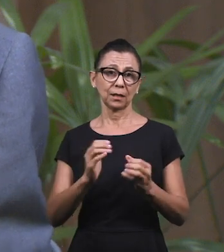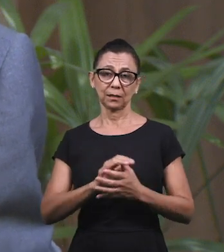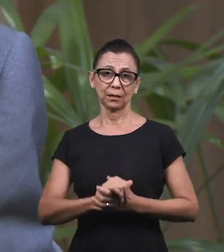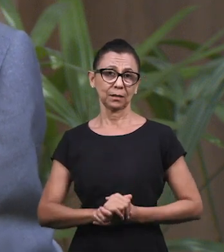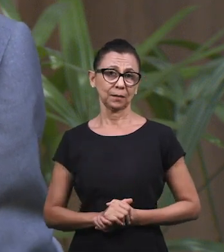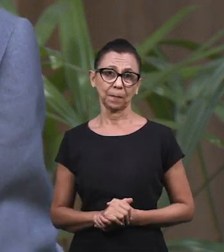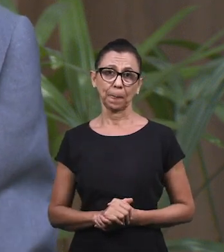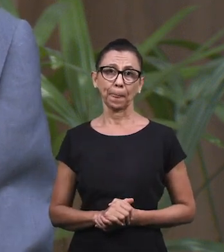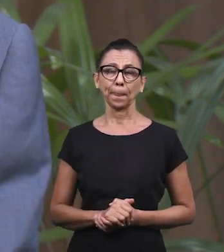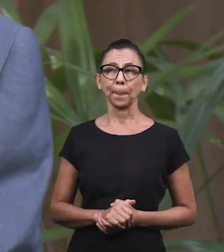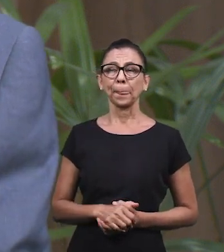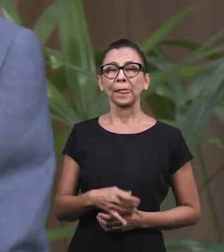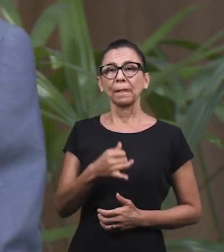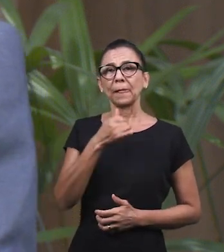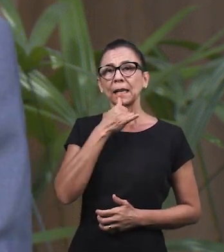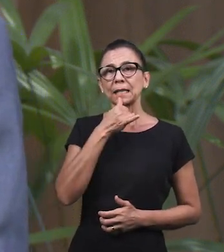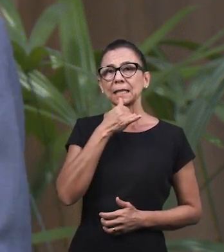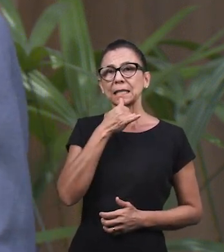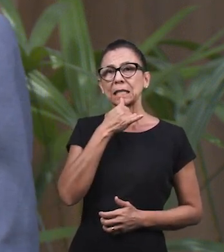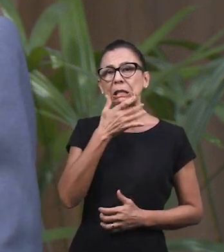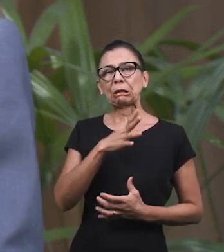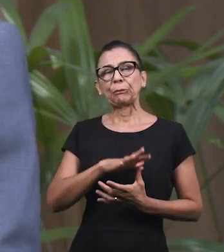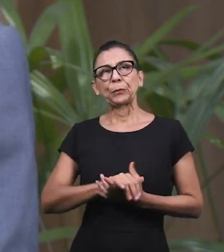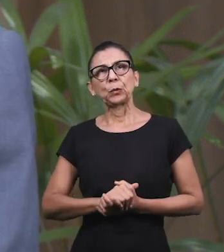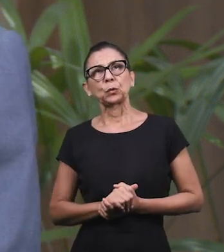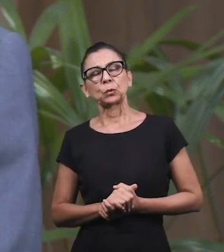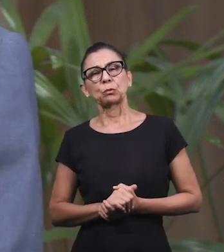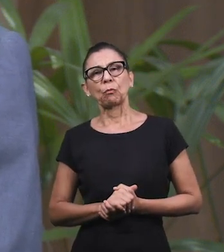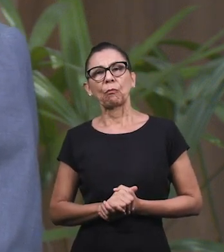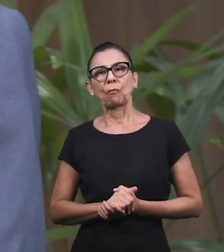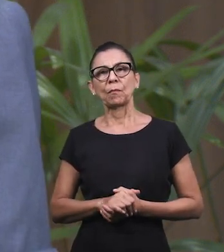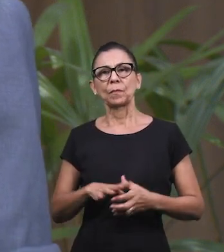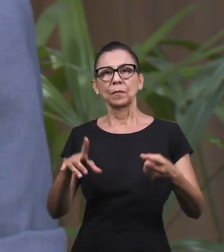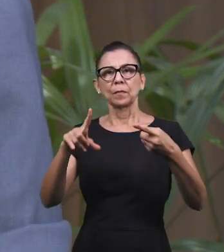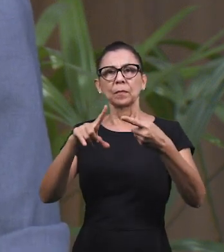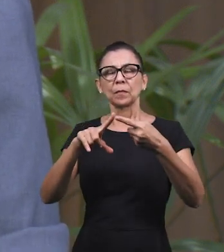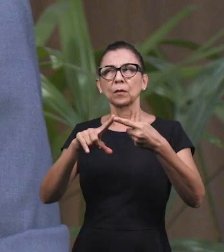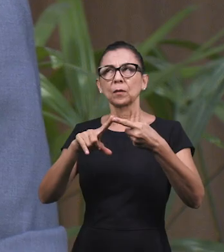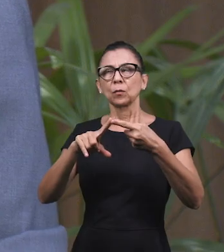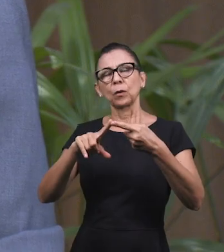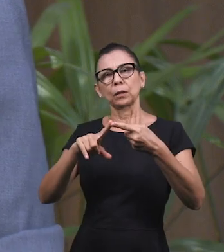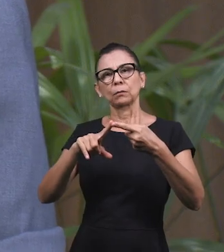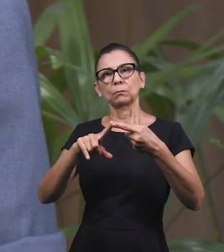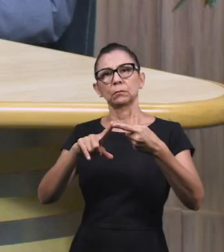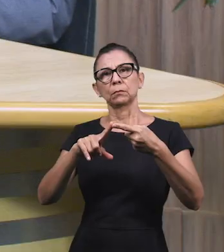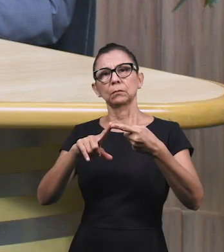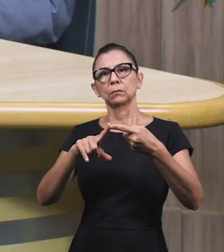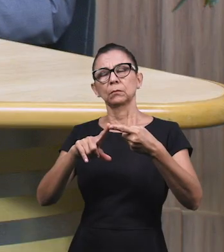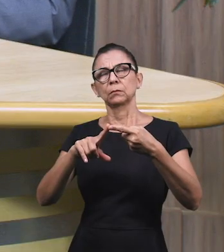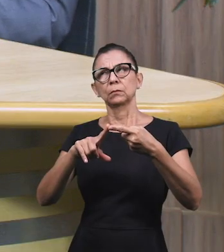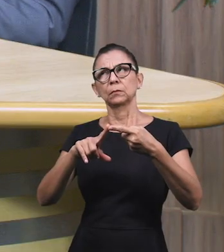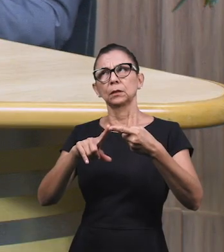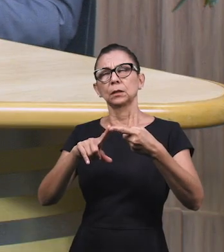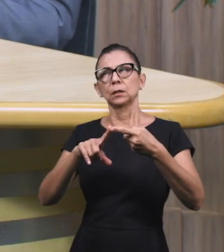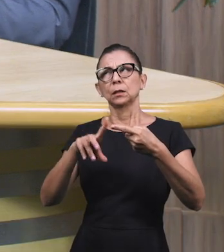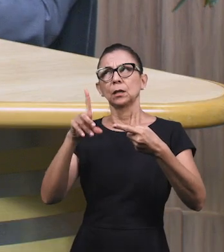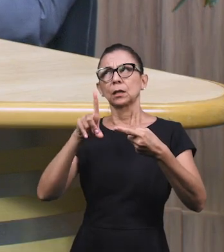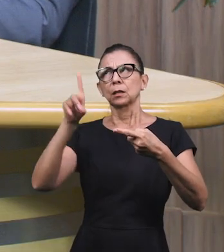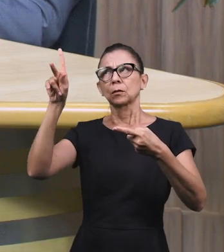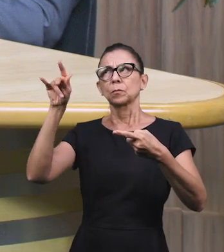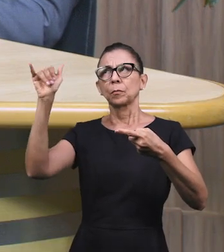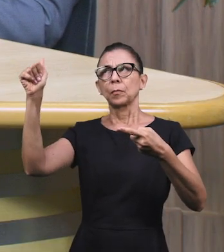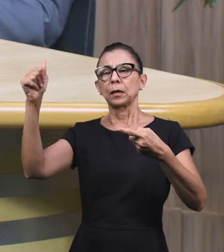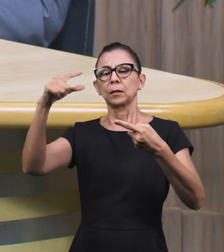desses? Vou falar salvação sem o pai. Eleito, opa, se eu não fui eleito, como é que eu vou ser chamado? Então não tem como. Eu